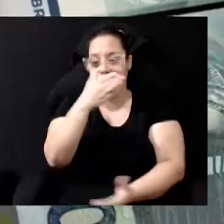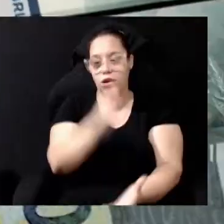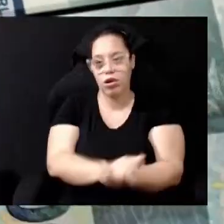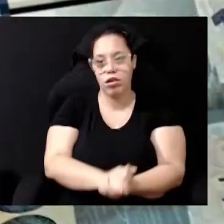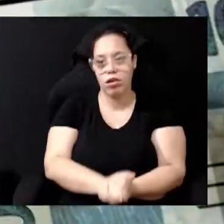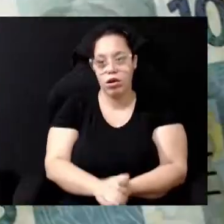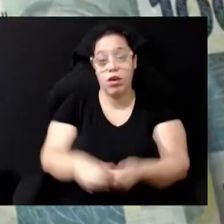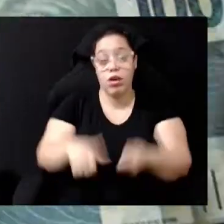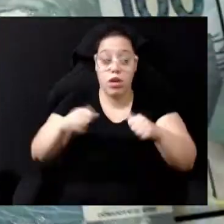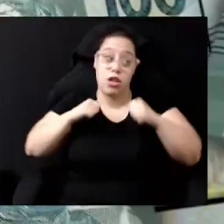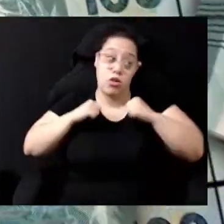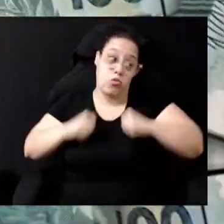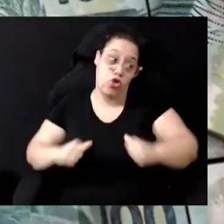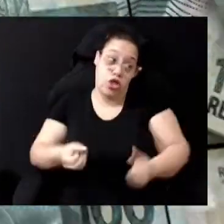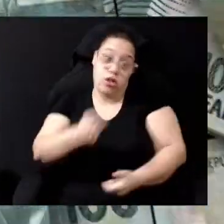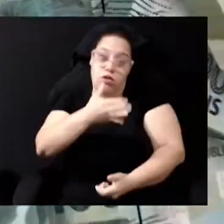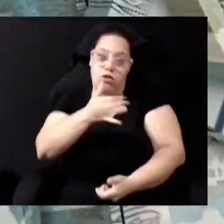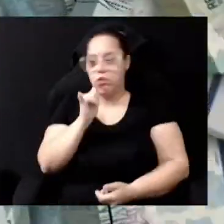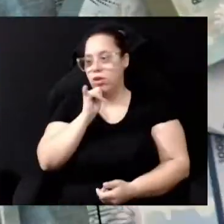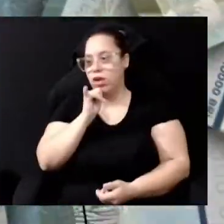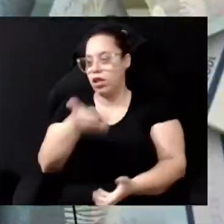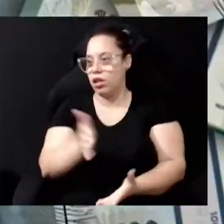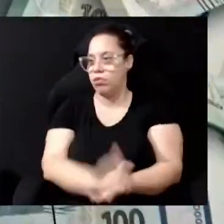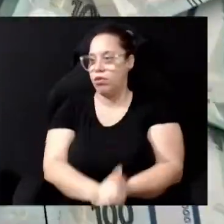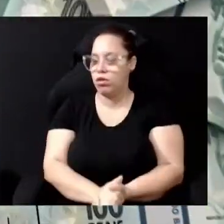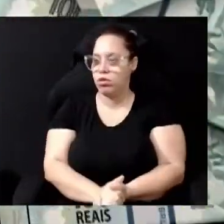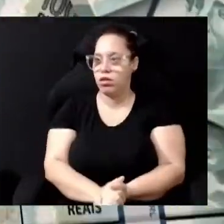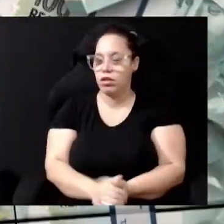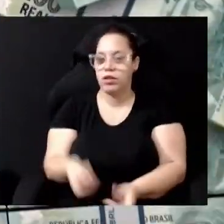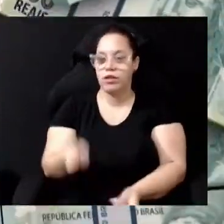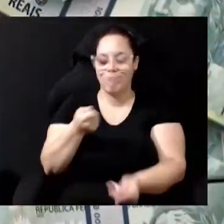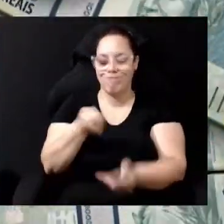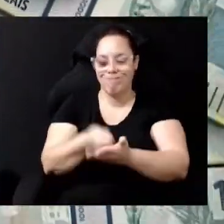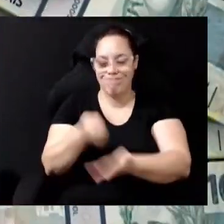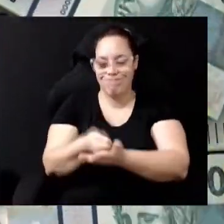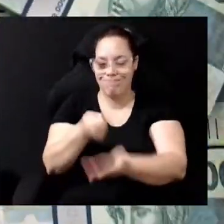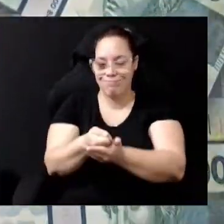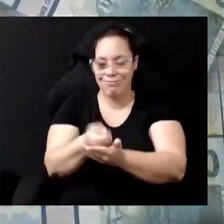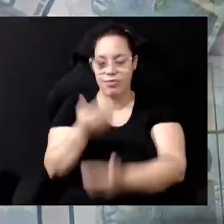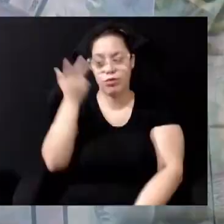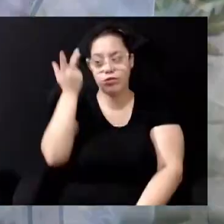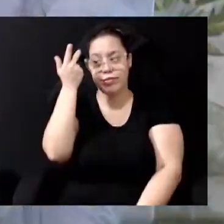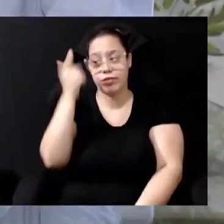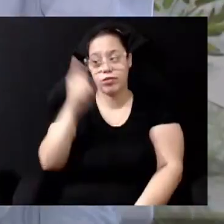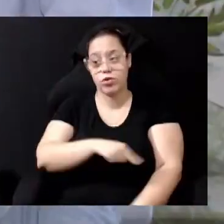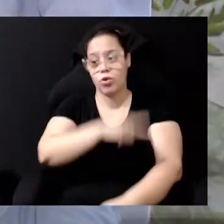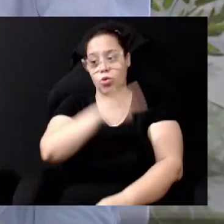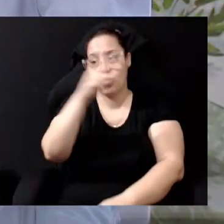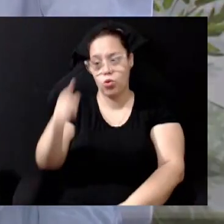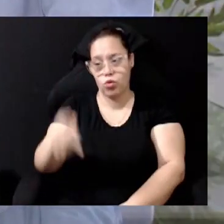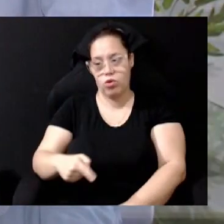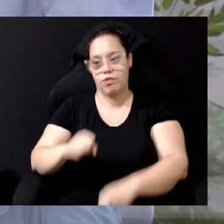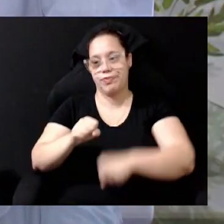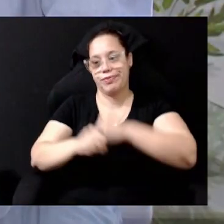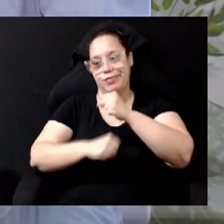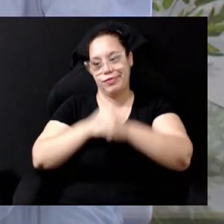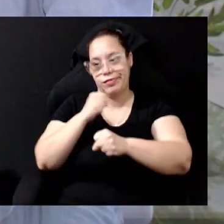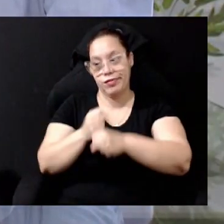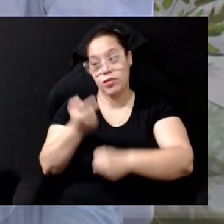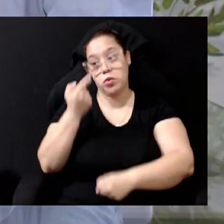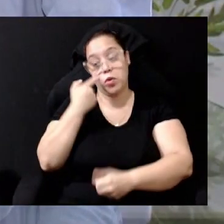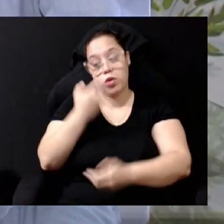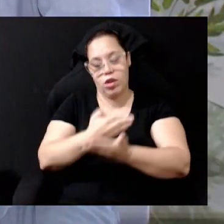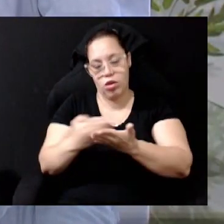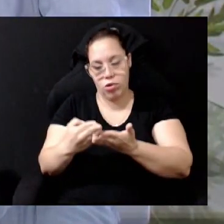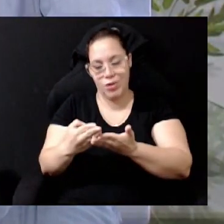nova. Então, a gente tem gastos que não são comuns no resto do ano e que eles vêm no início do ano. Então, a gente